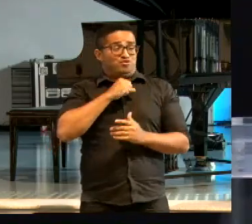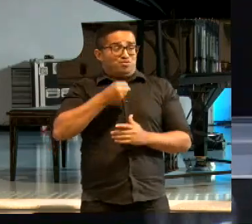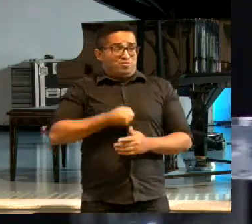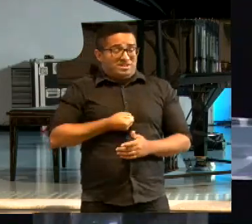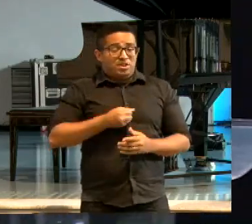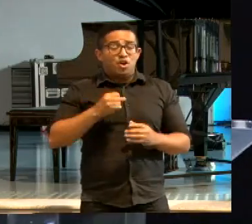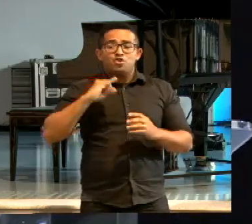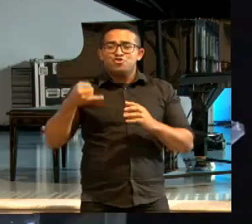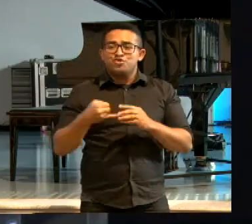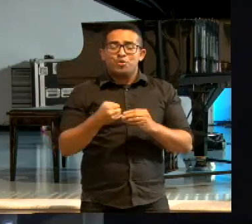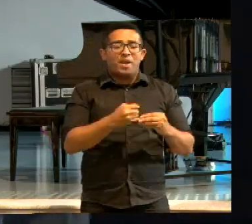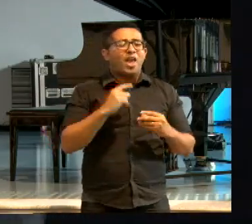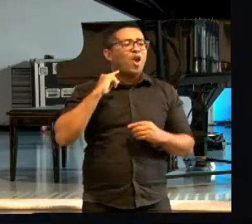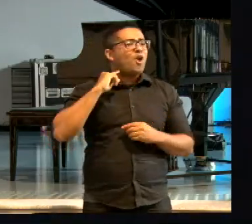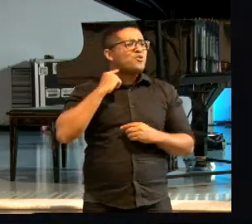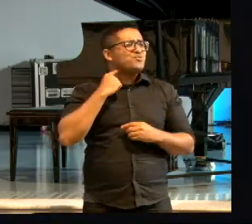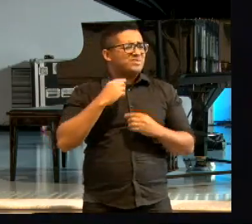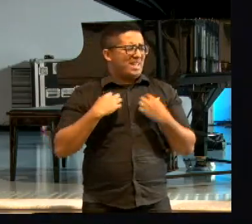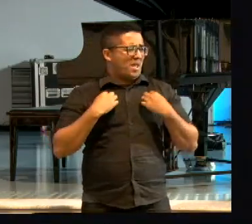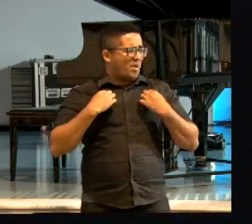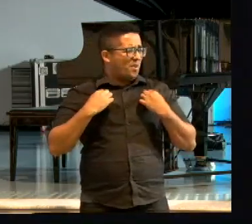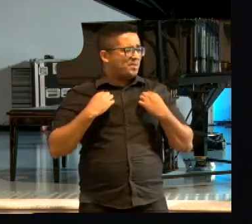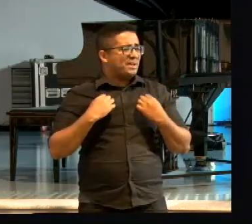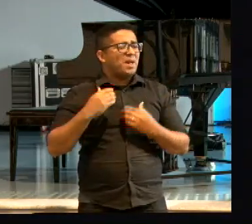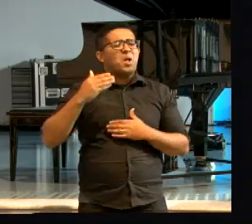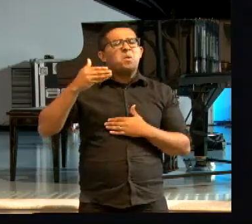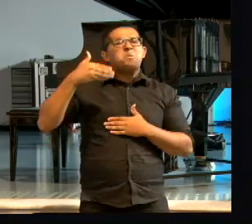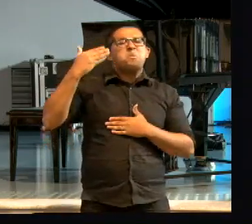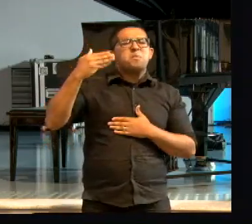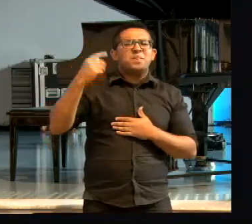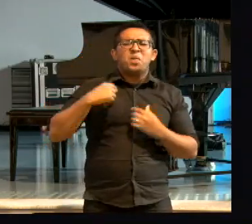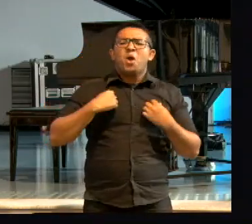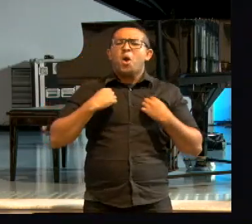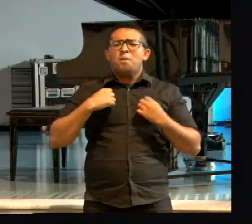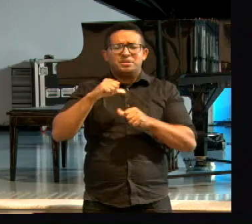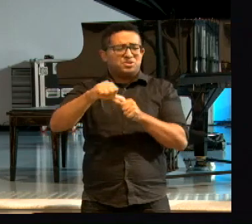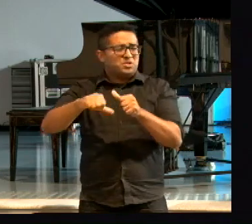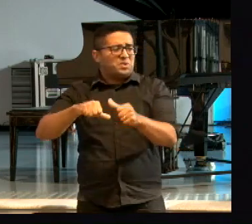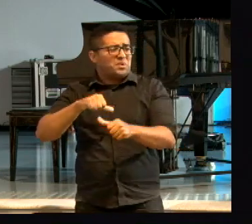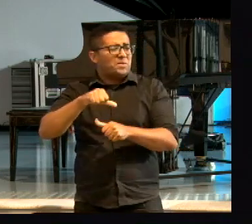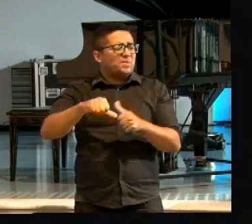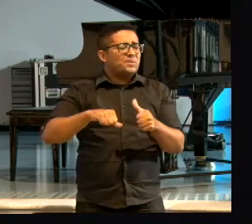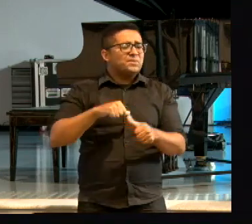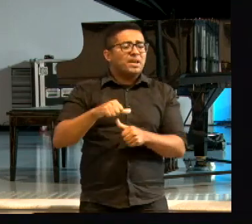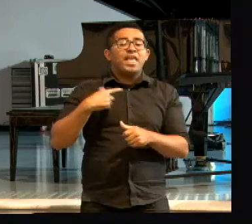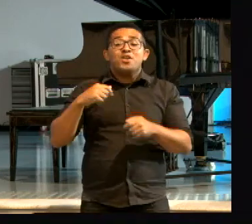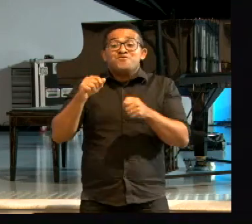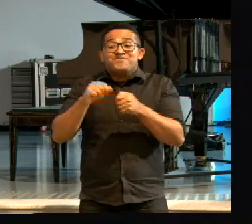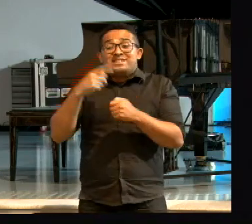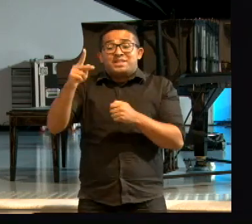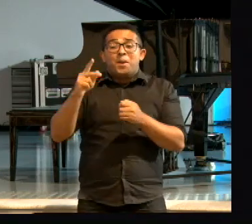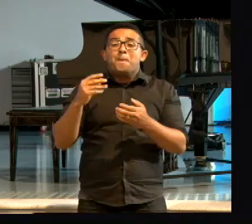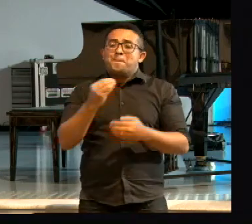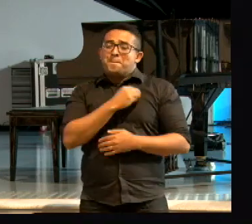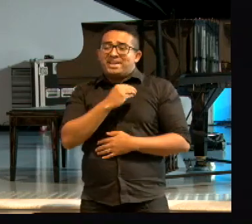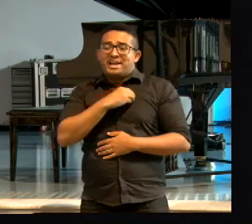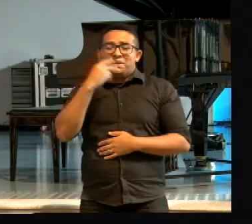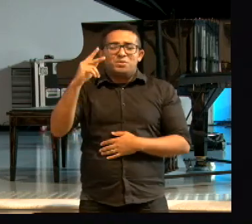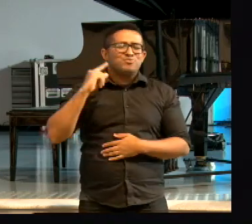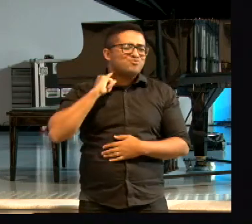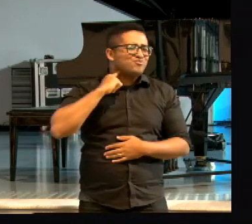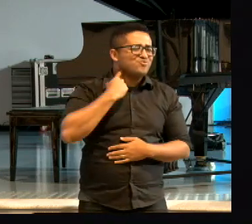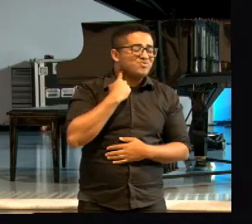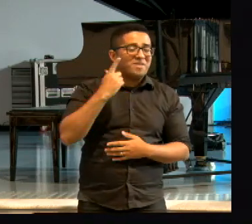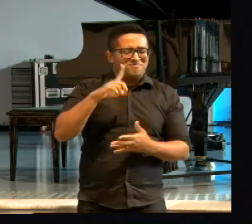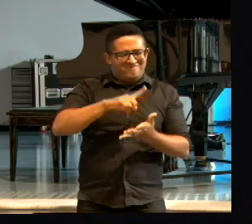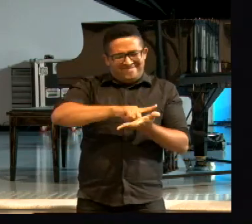com roupas sujas, e quando as suas roupas foram trocadas, o Senhor diz, eu fiz com que o seu pecado e a sua iniquidade